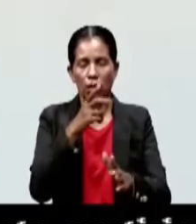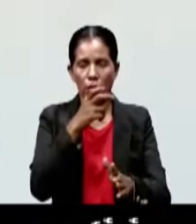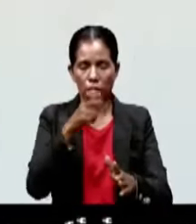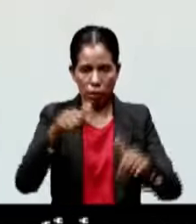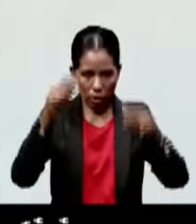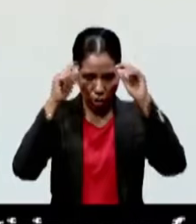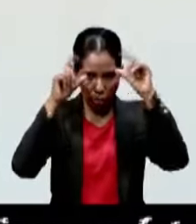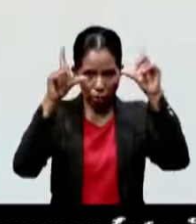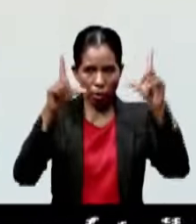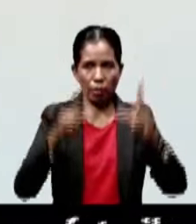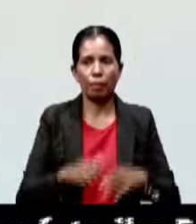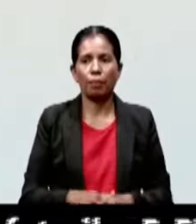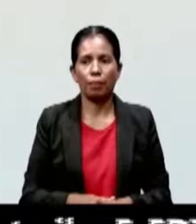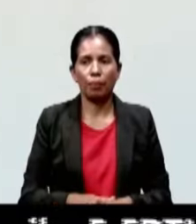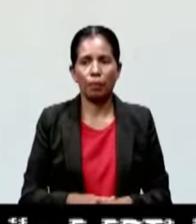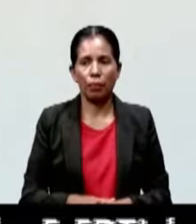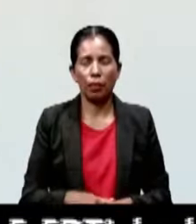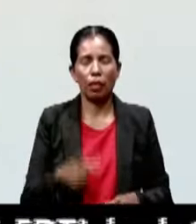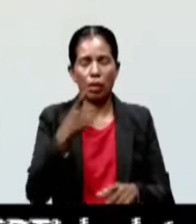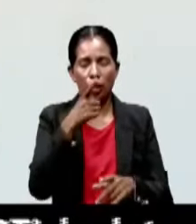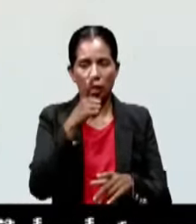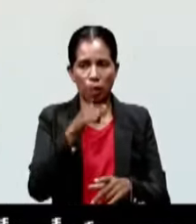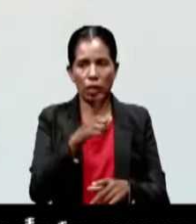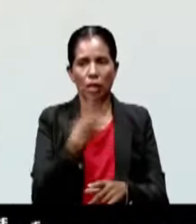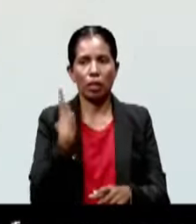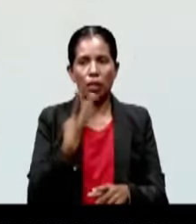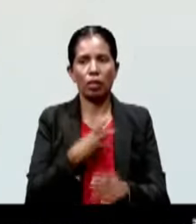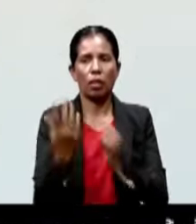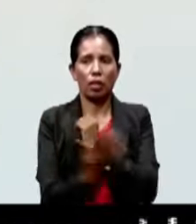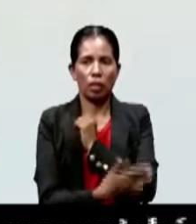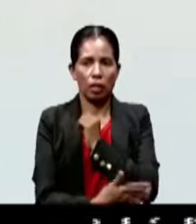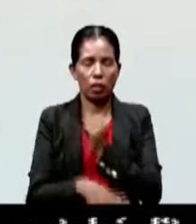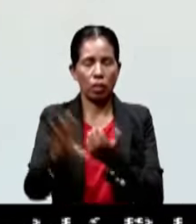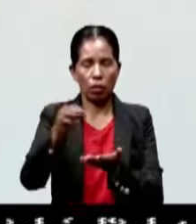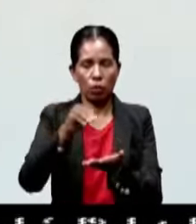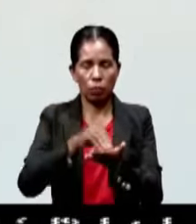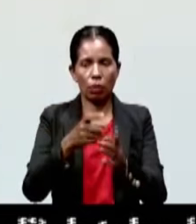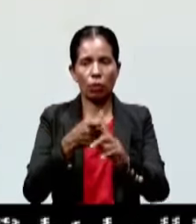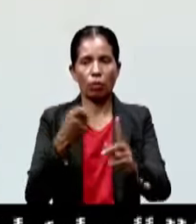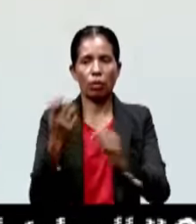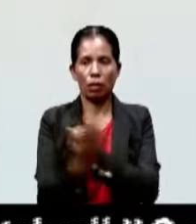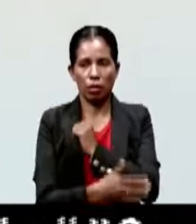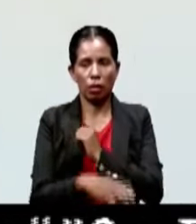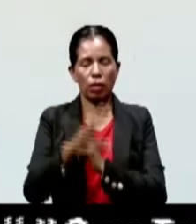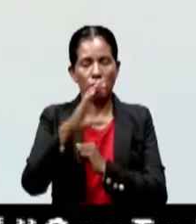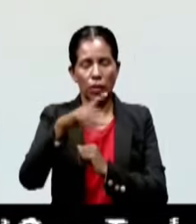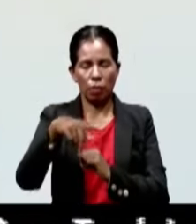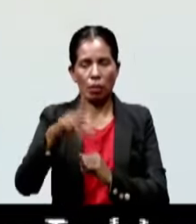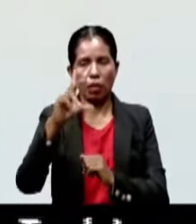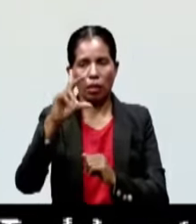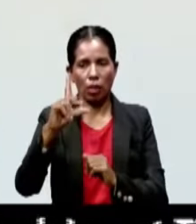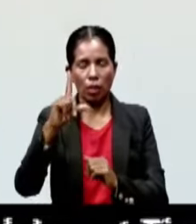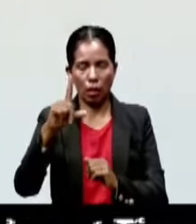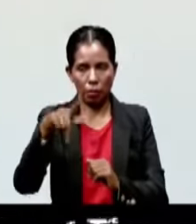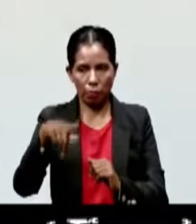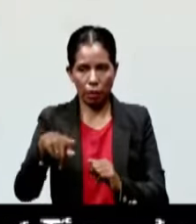Timor Leste, no é? Então, como língua era nebe maka itane país nebe maka afastado tebe siha nação CPLP, nação